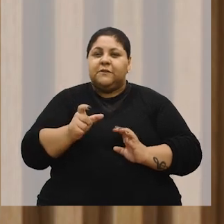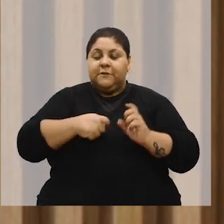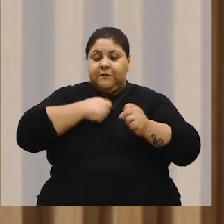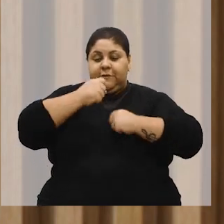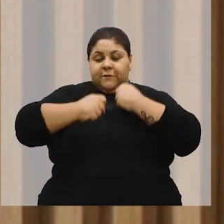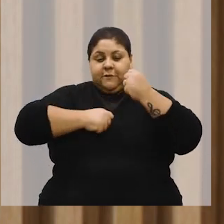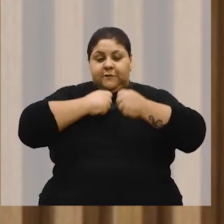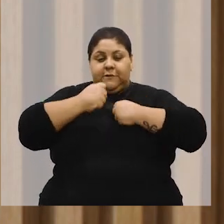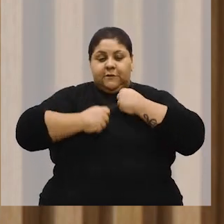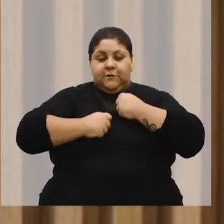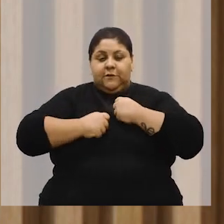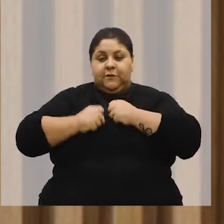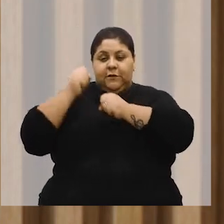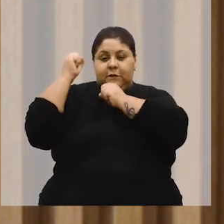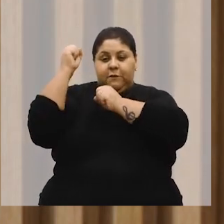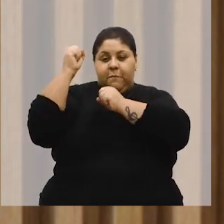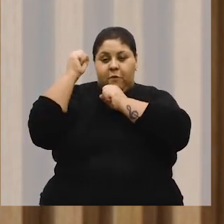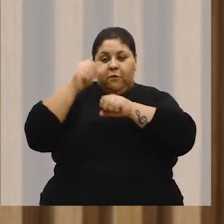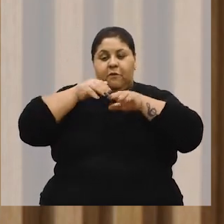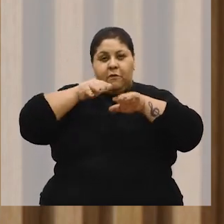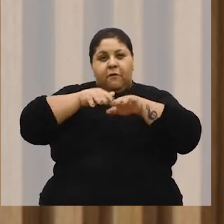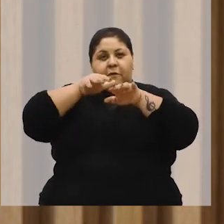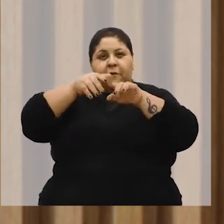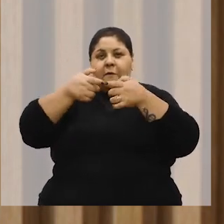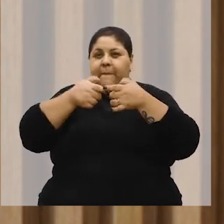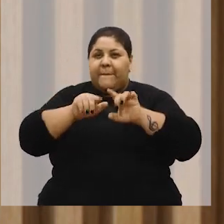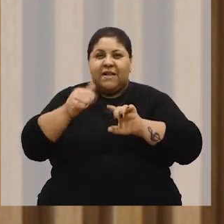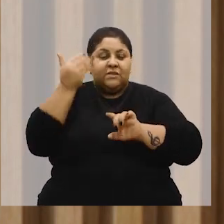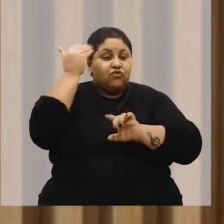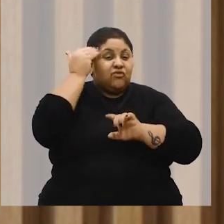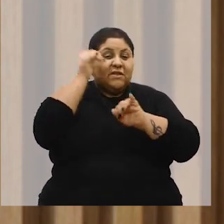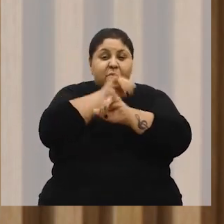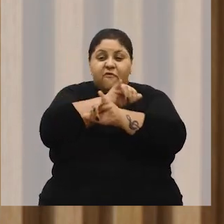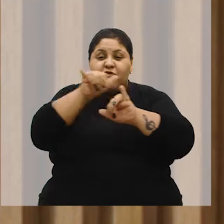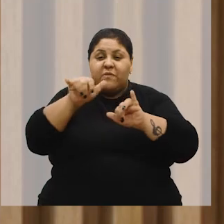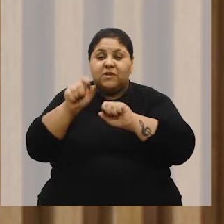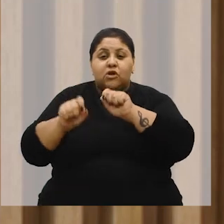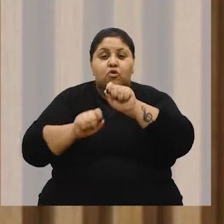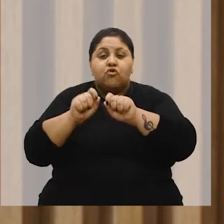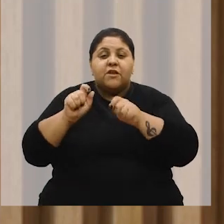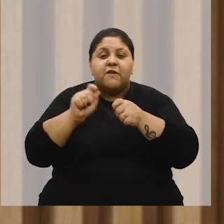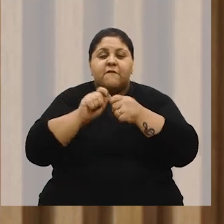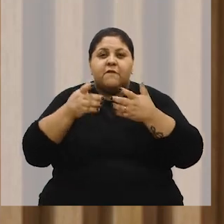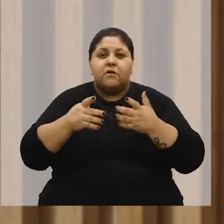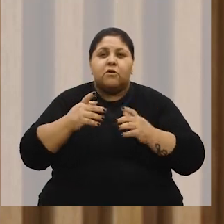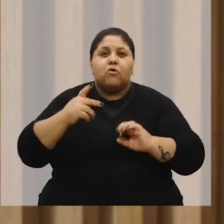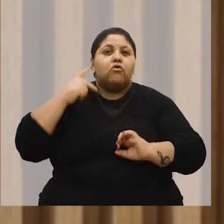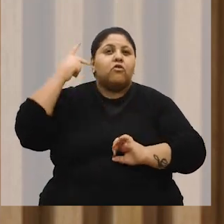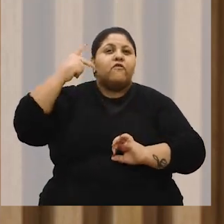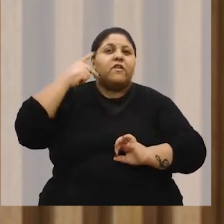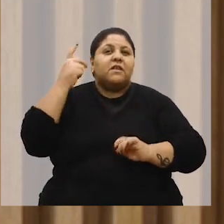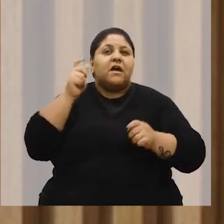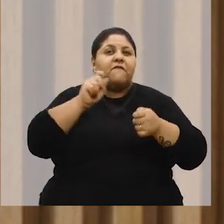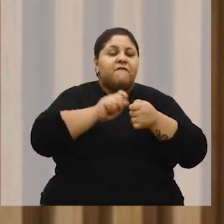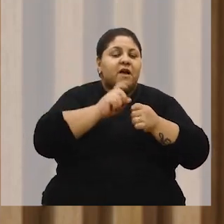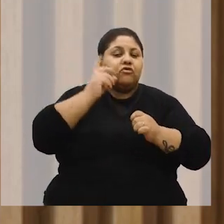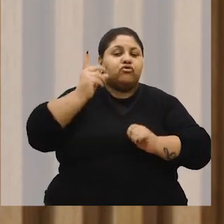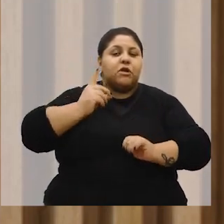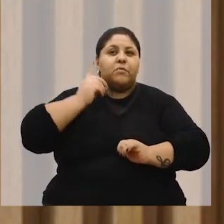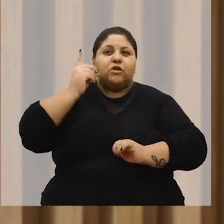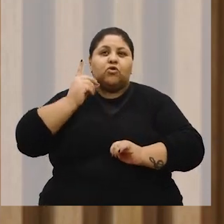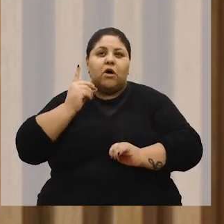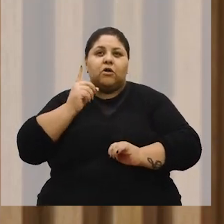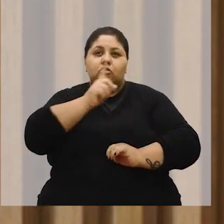elas protestam, mas elas sequer buscam a informação do que pode ser feito. O que um vereador faz, o que um deputado faz, o